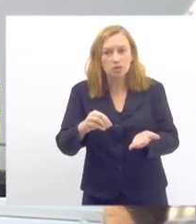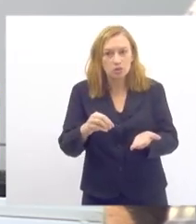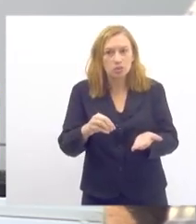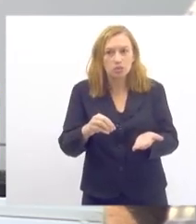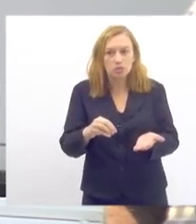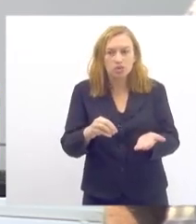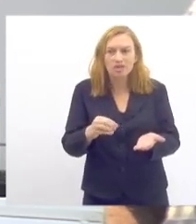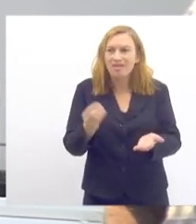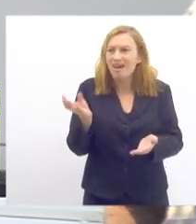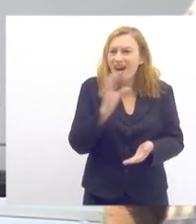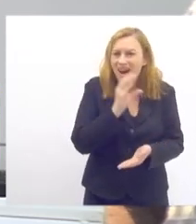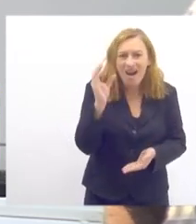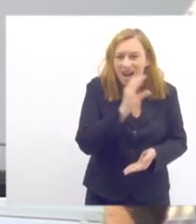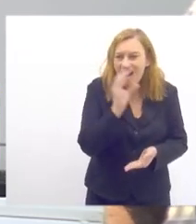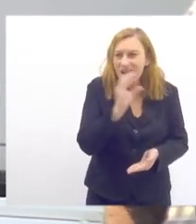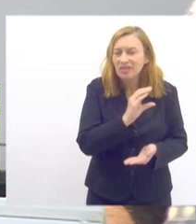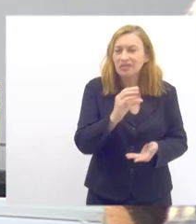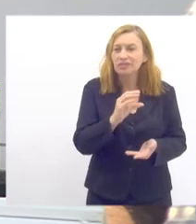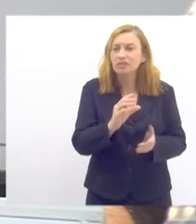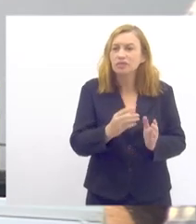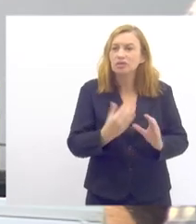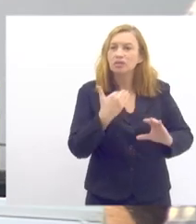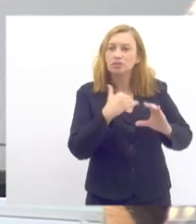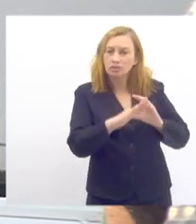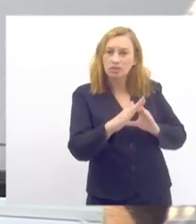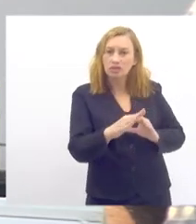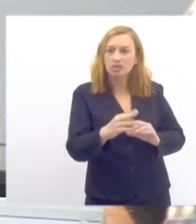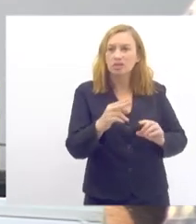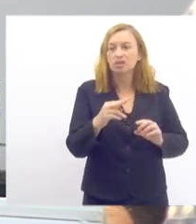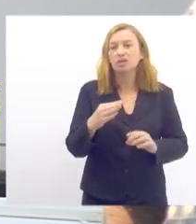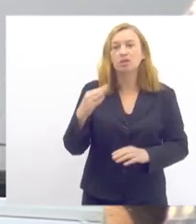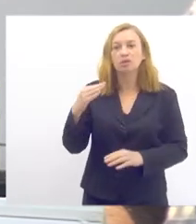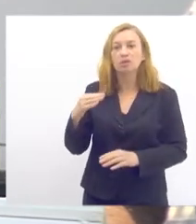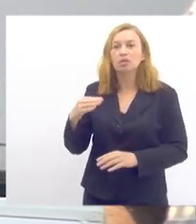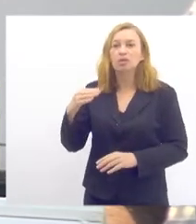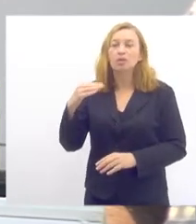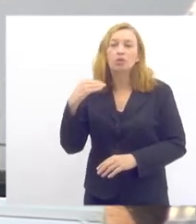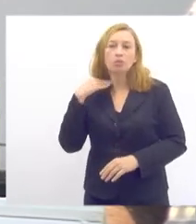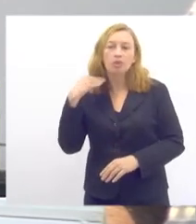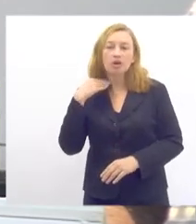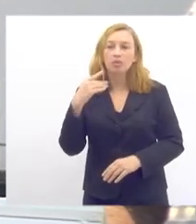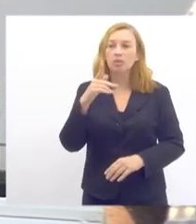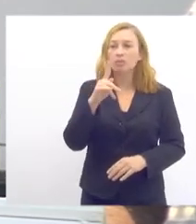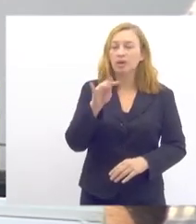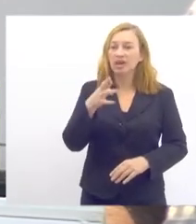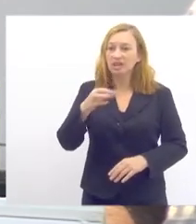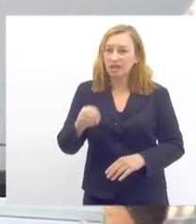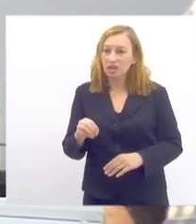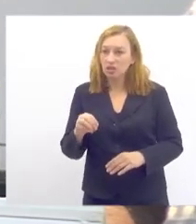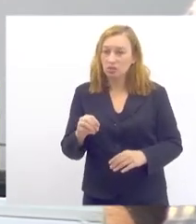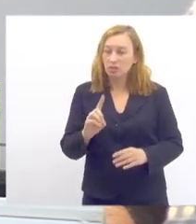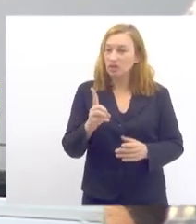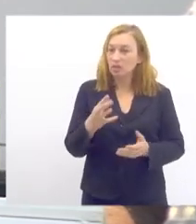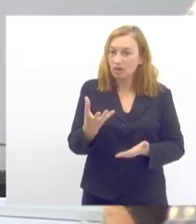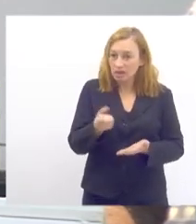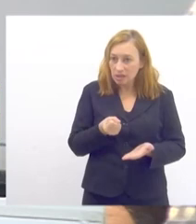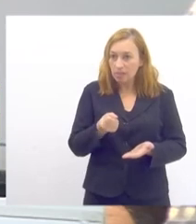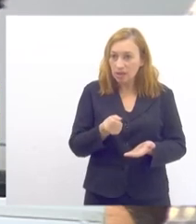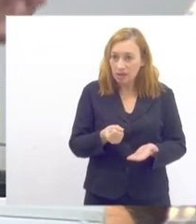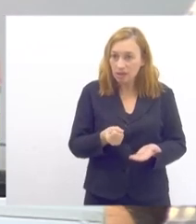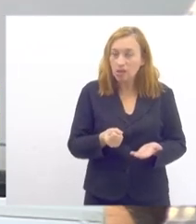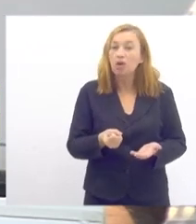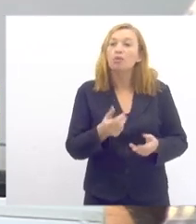que, imediatamente, oficiar o Bradesco para parar de receber esse recurso. Então, nós só recebemos, em janeiro, 100 milhões, por isso a